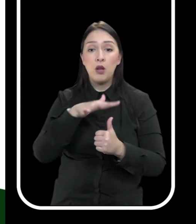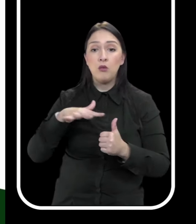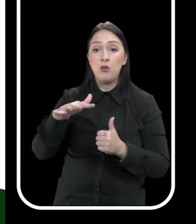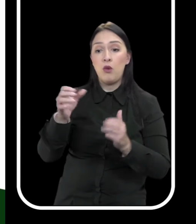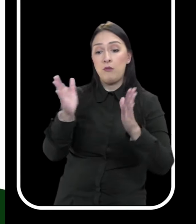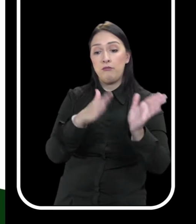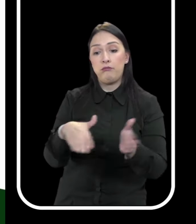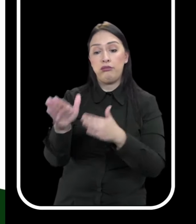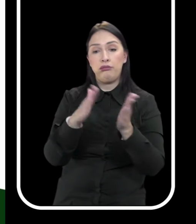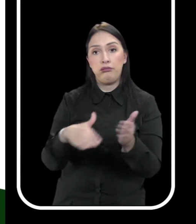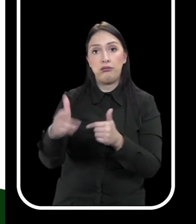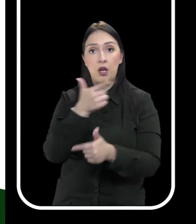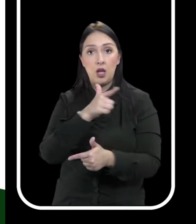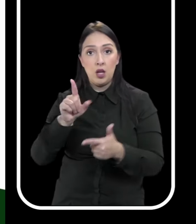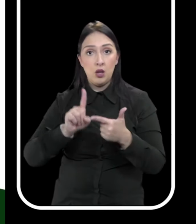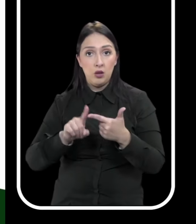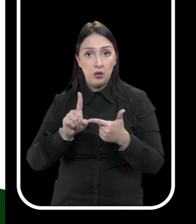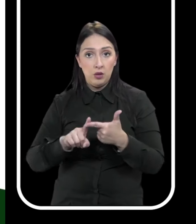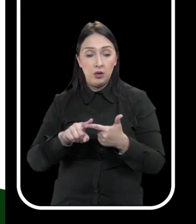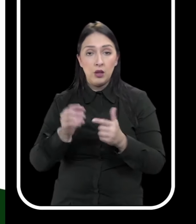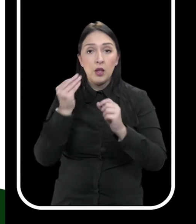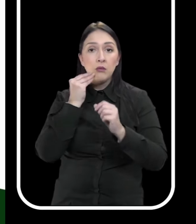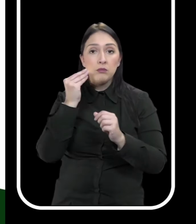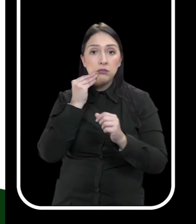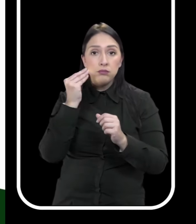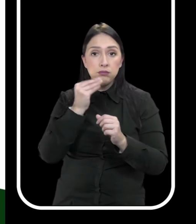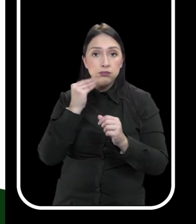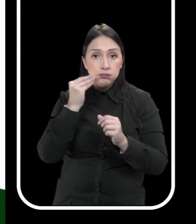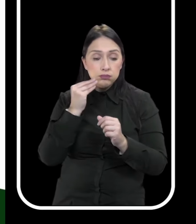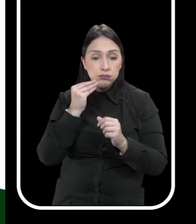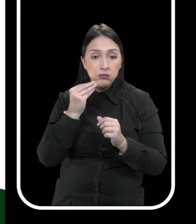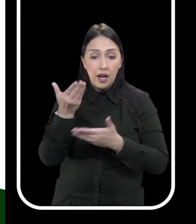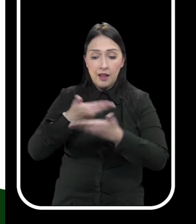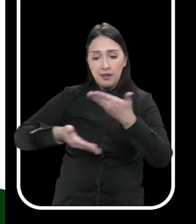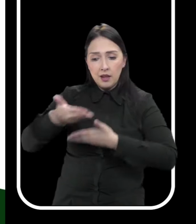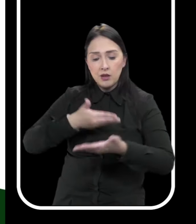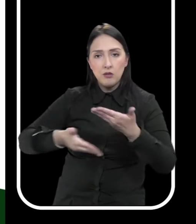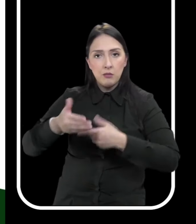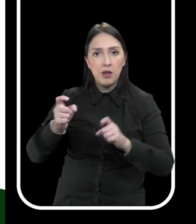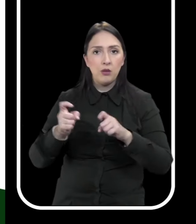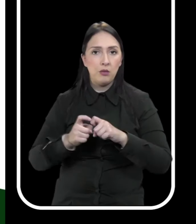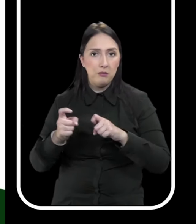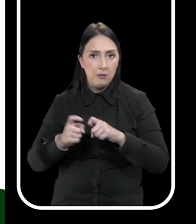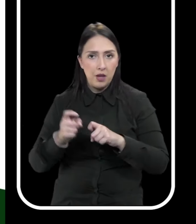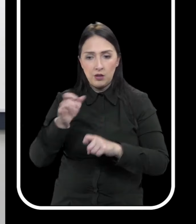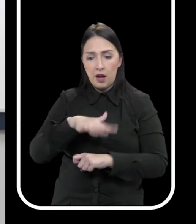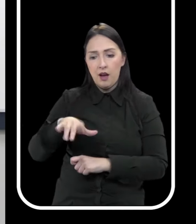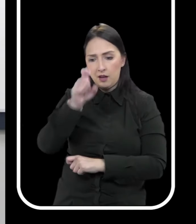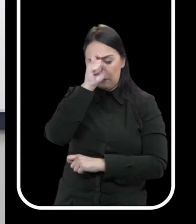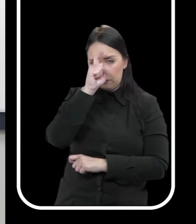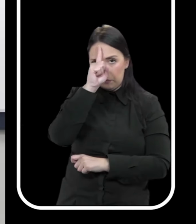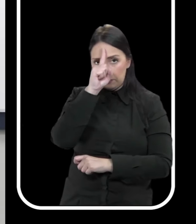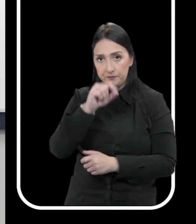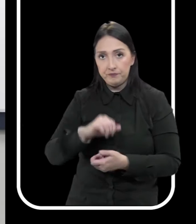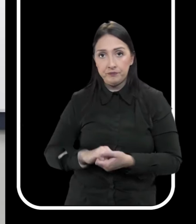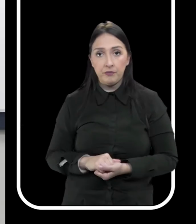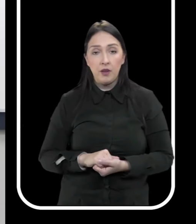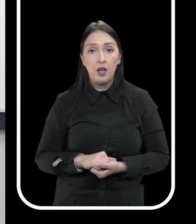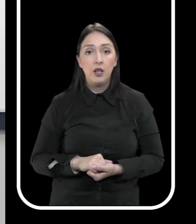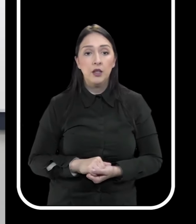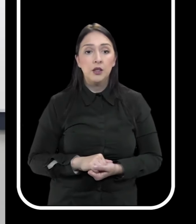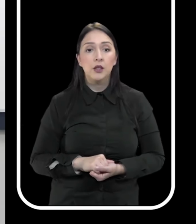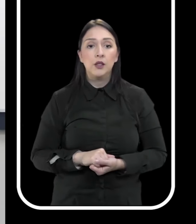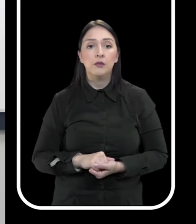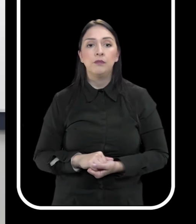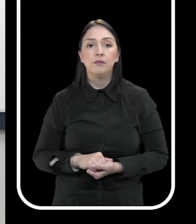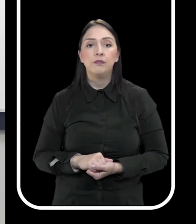simula ambientes de produção e uma outra versão que simula atendimento médico hospital, a área hospitalar. Eles